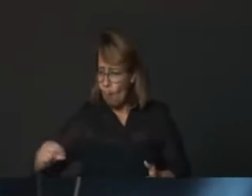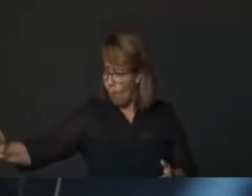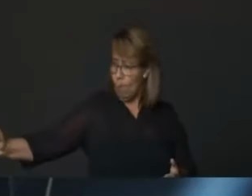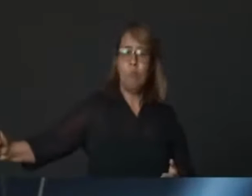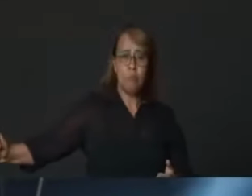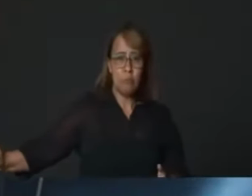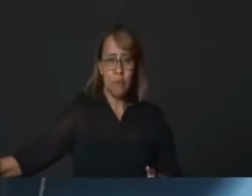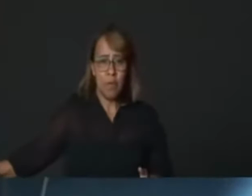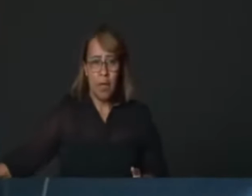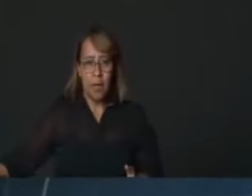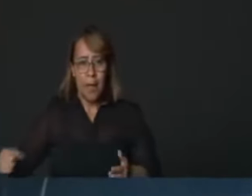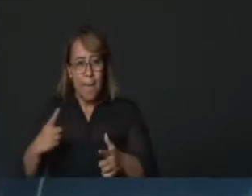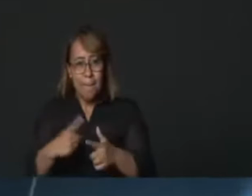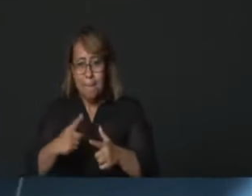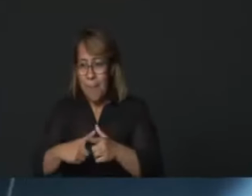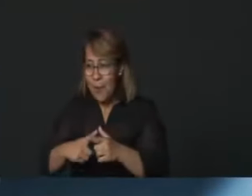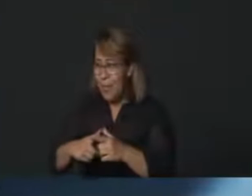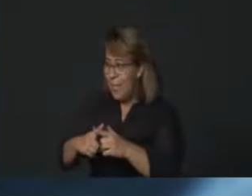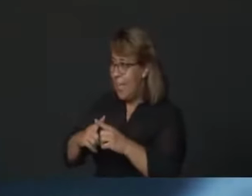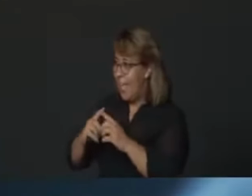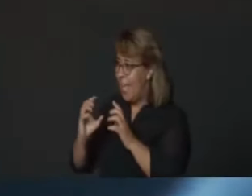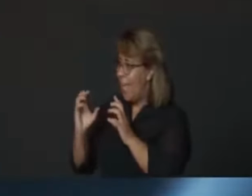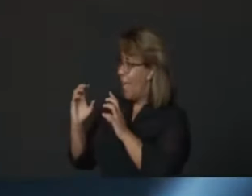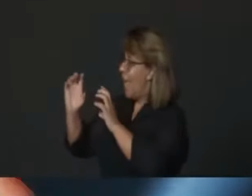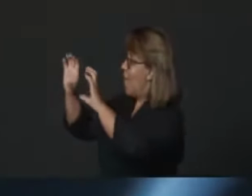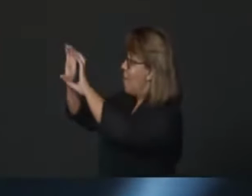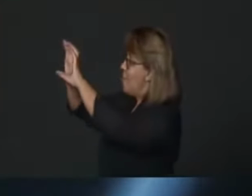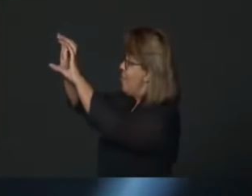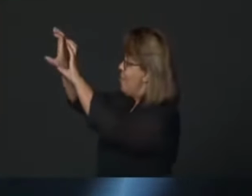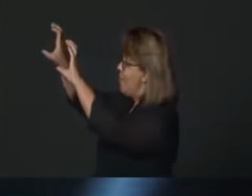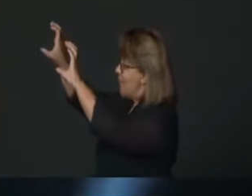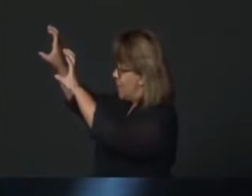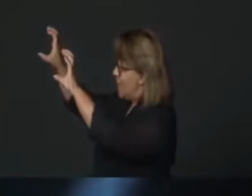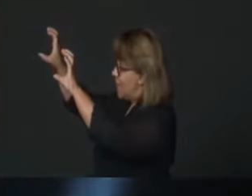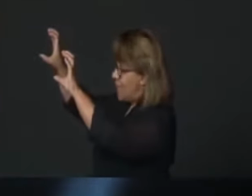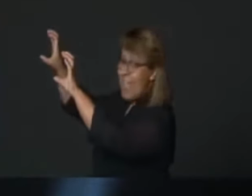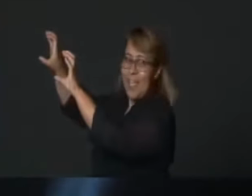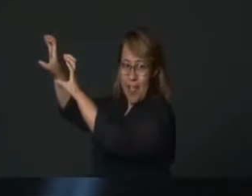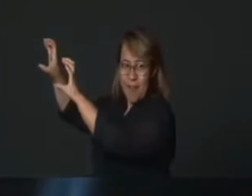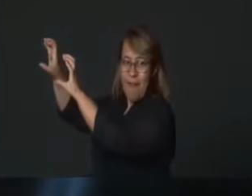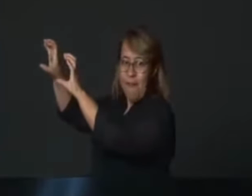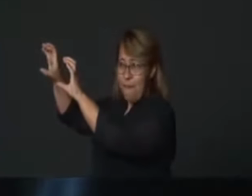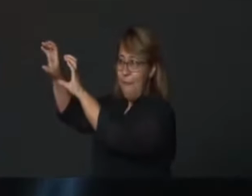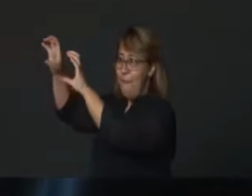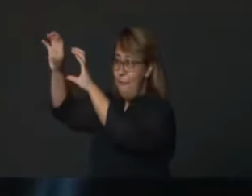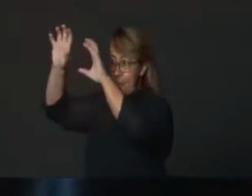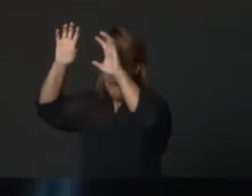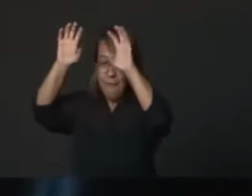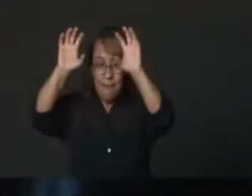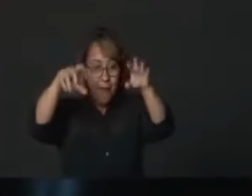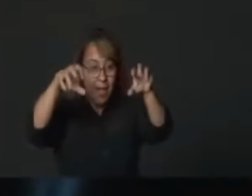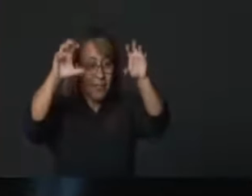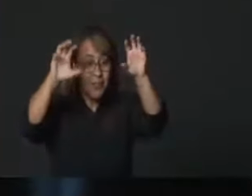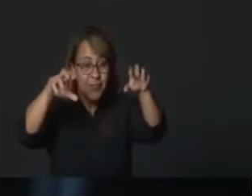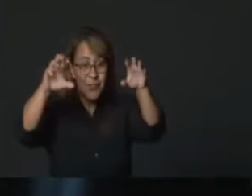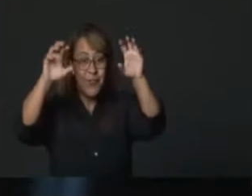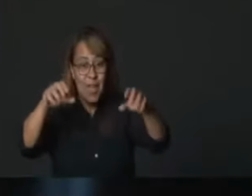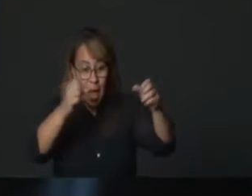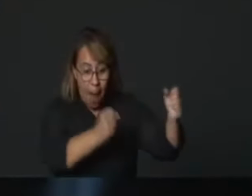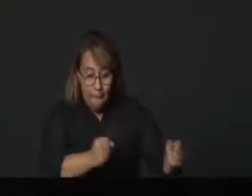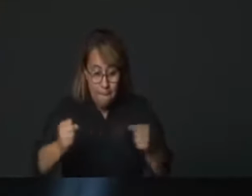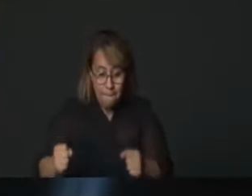YouTube dói passou por aí cara E aí e vai